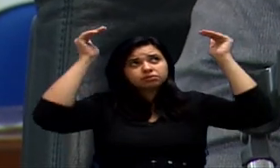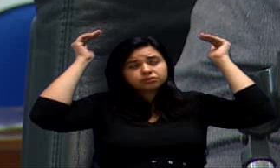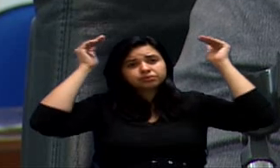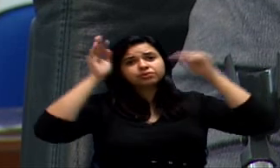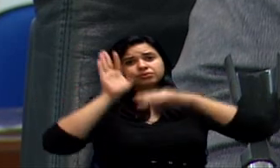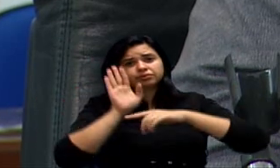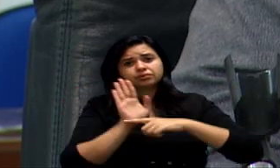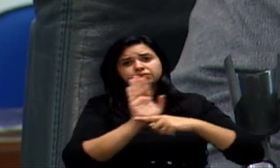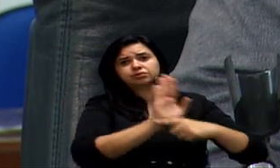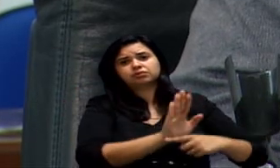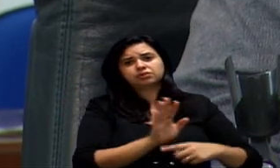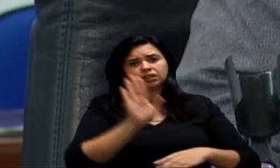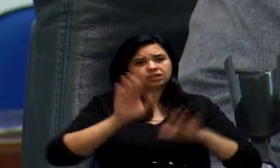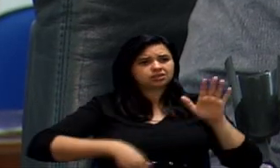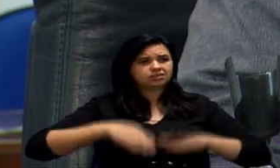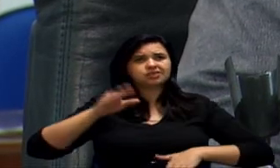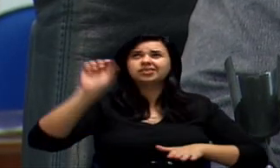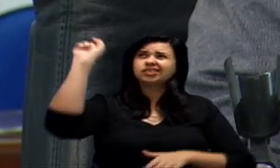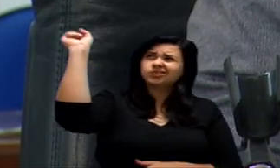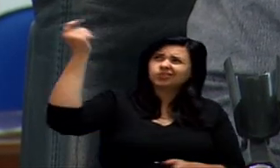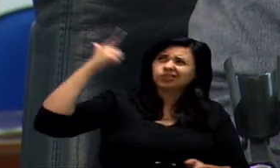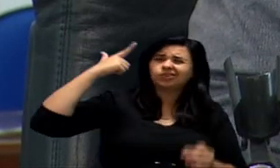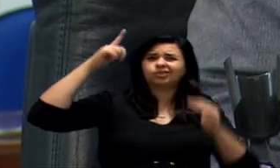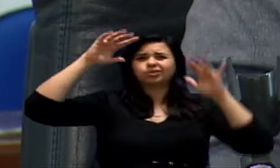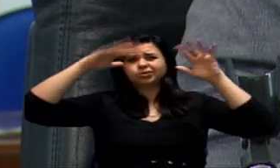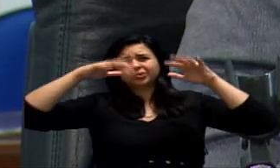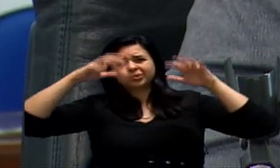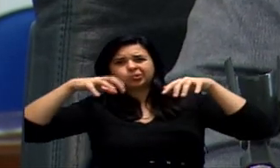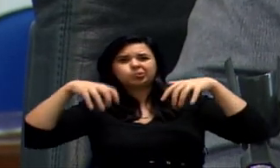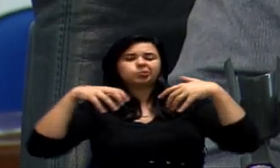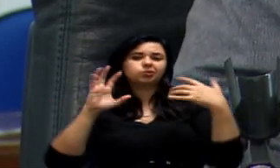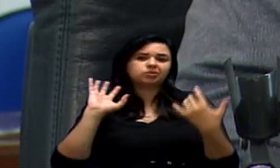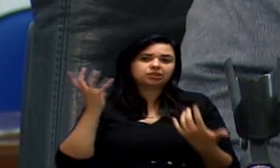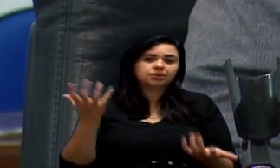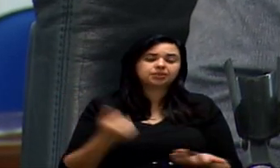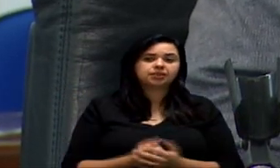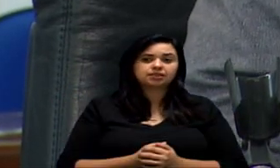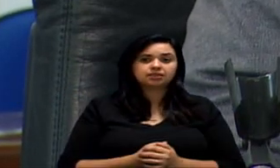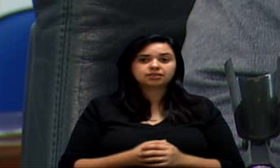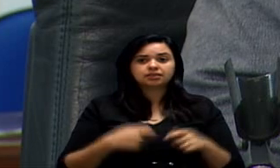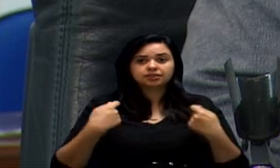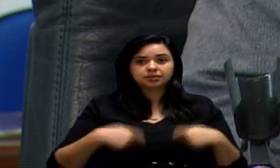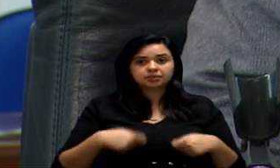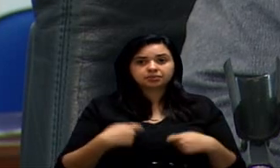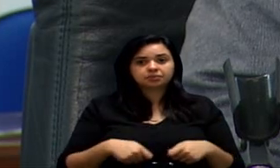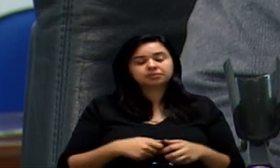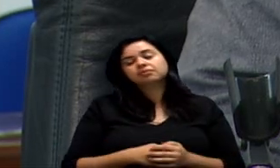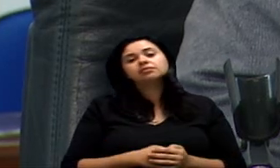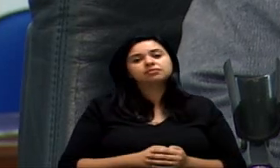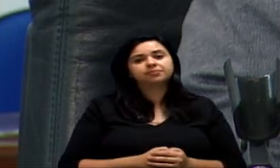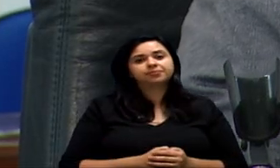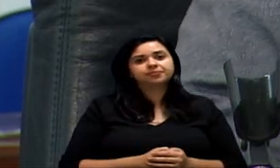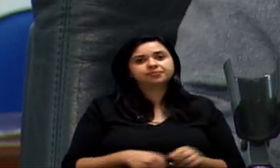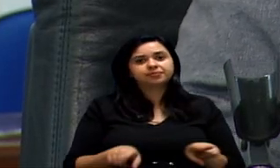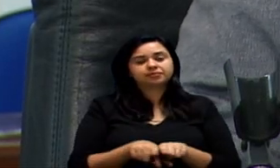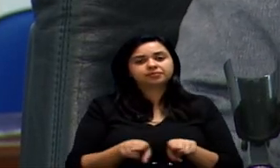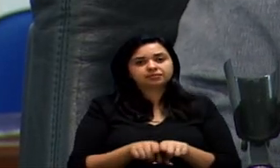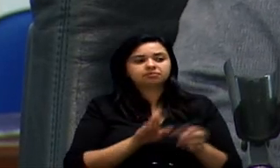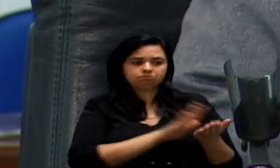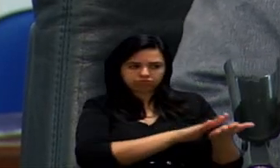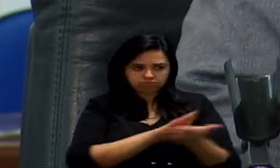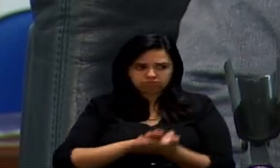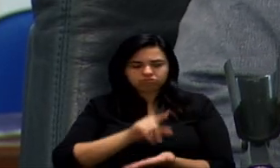ficam ali todos expostos ao tempo, ao sol, né? Então, precisa ser melhor vista a situação. Então, eu parabenizo você pelo